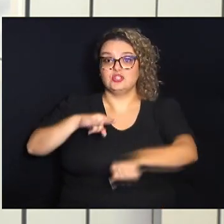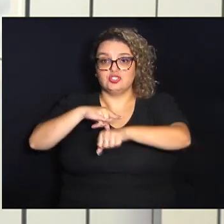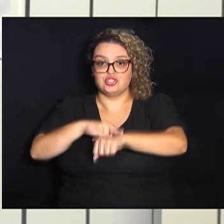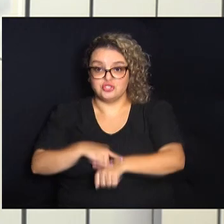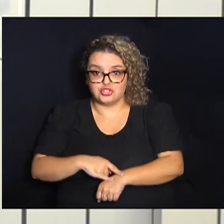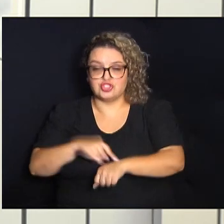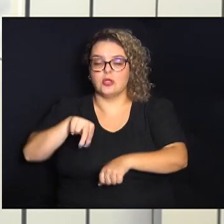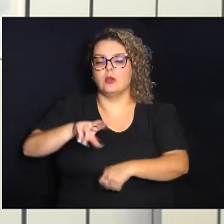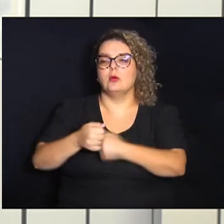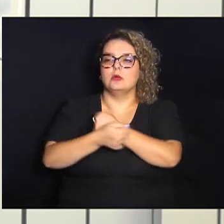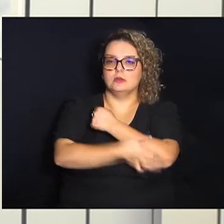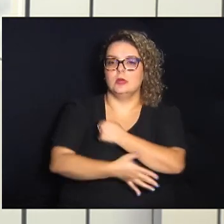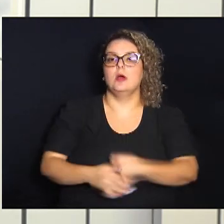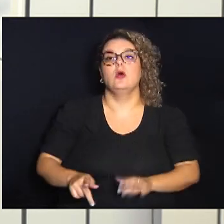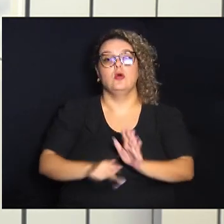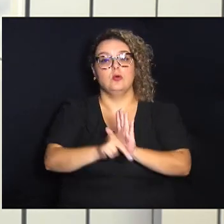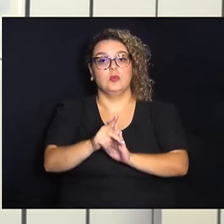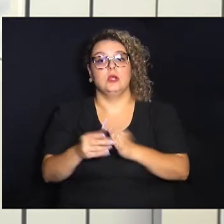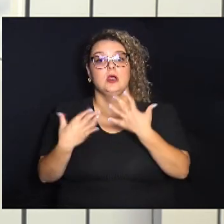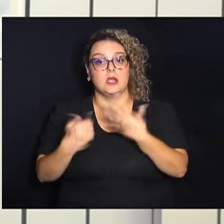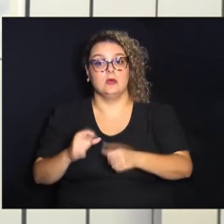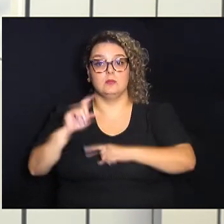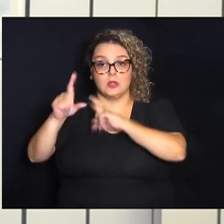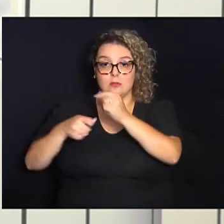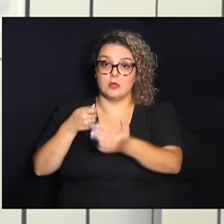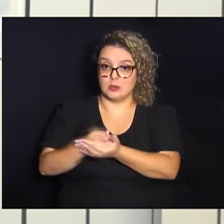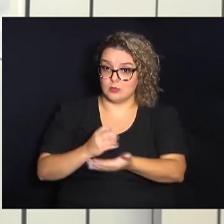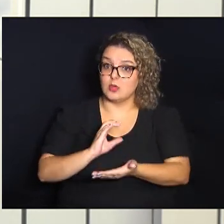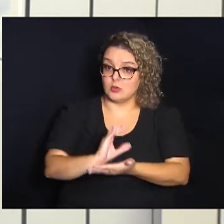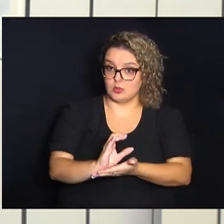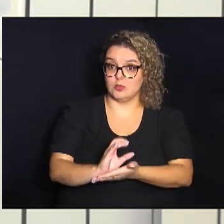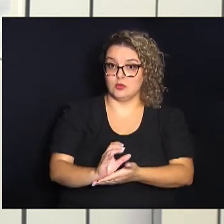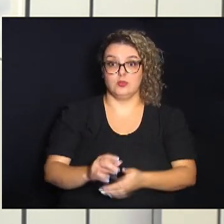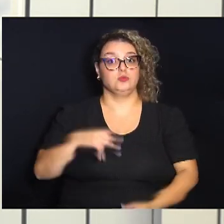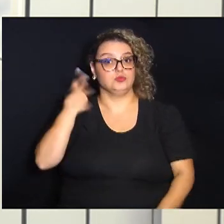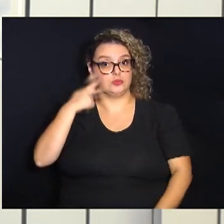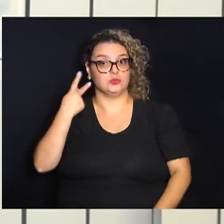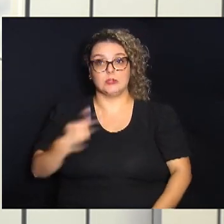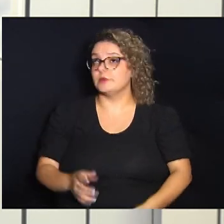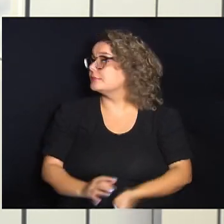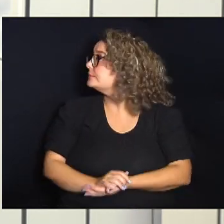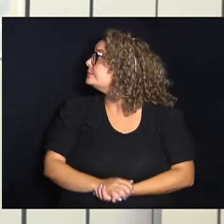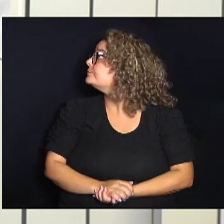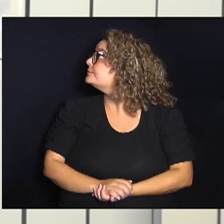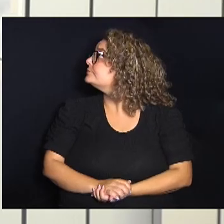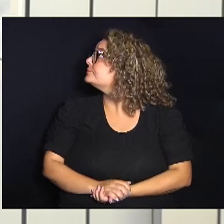vai poder receber verbas de emendas impositivas dos parlamentares.